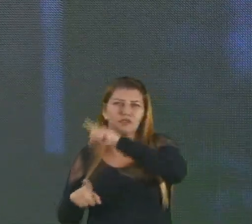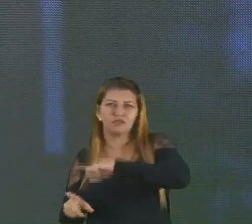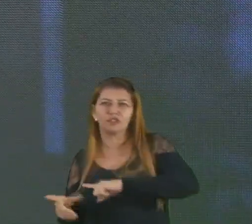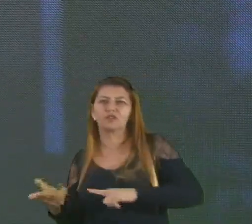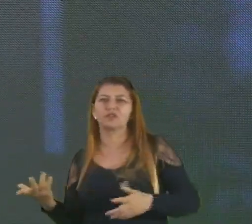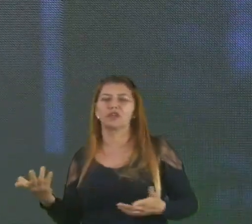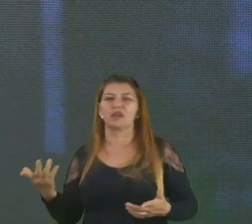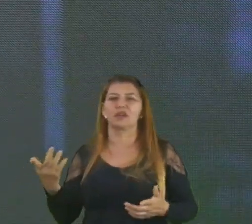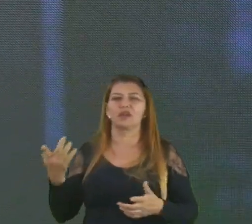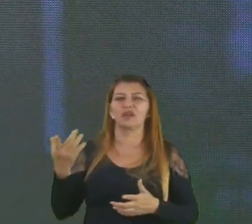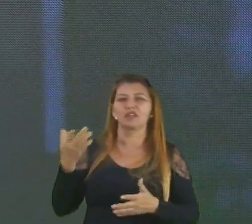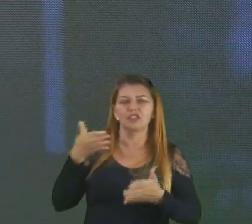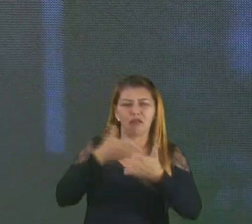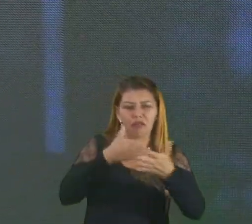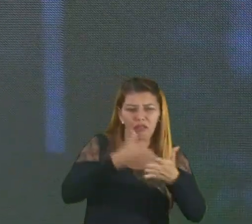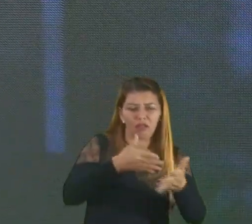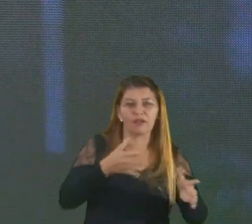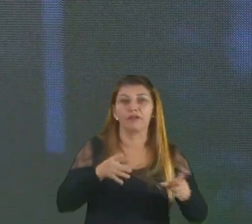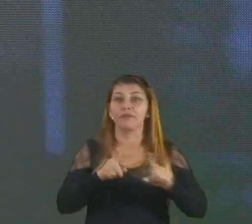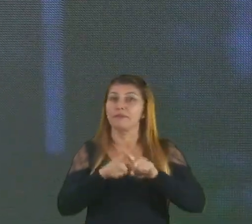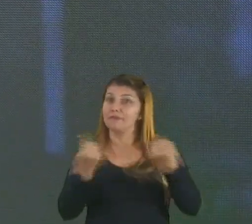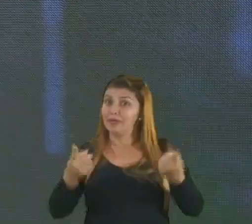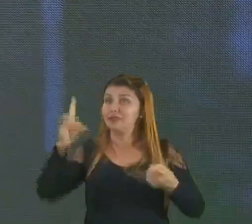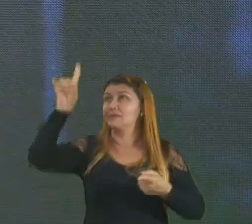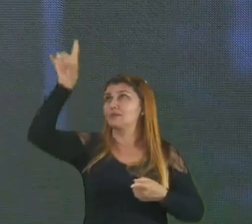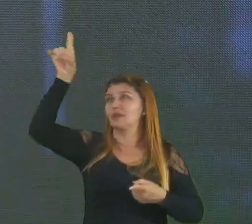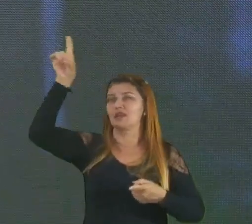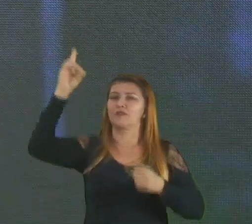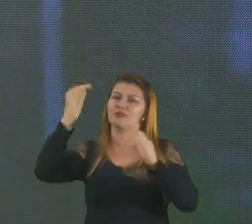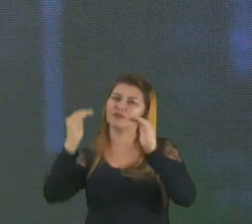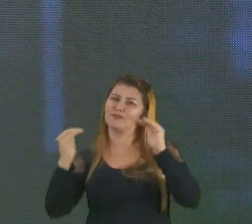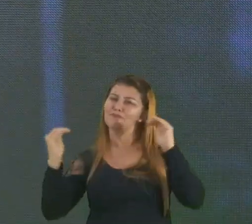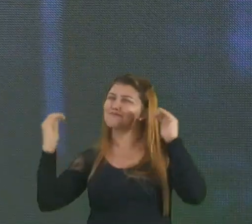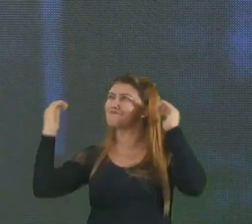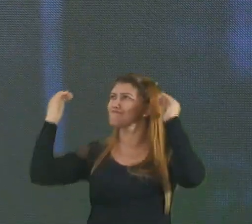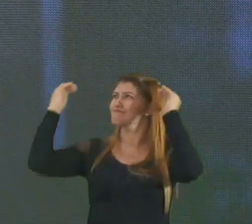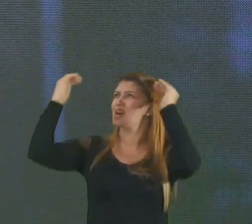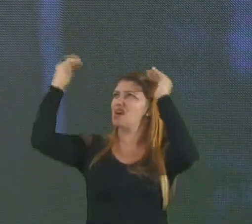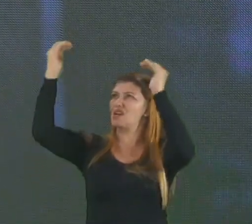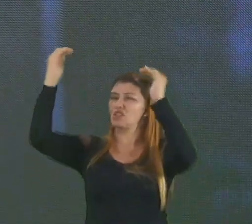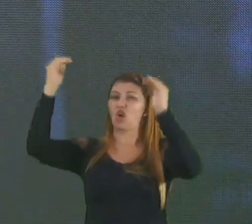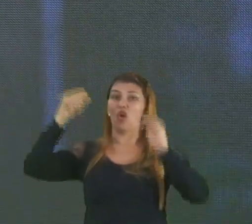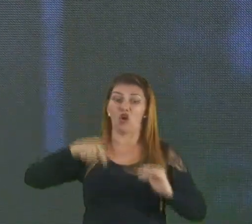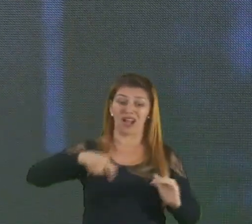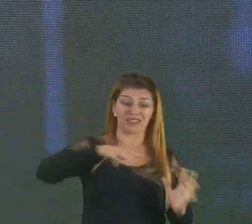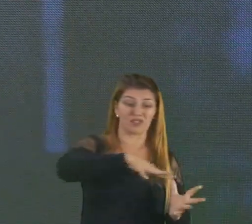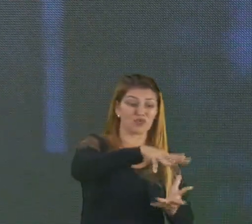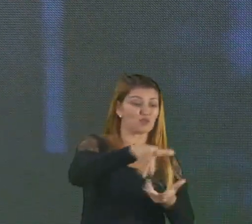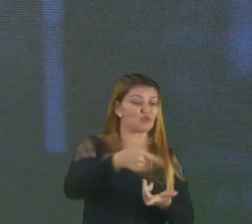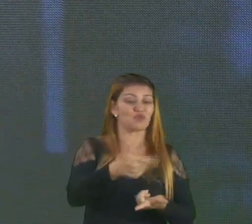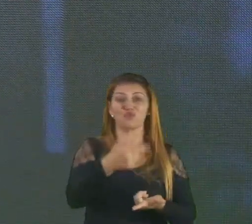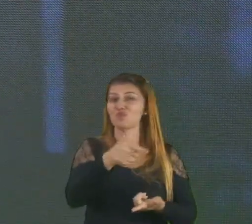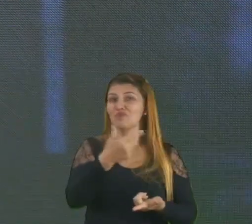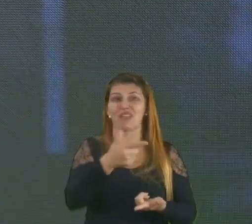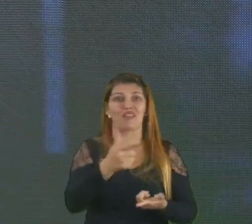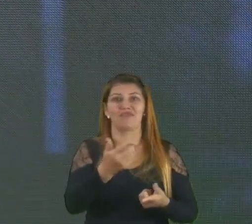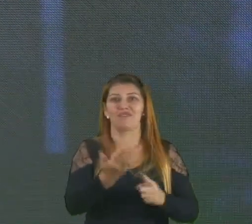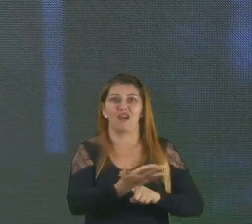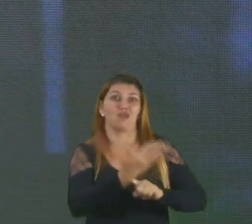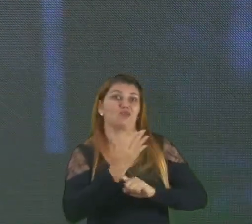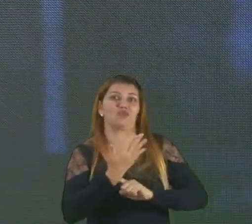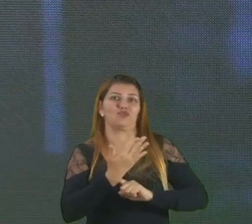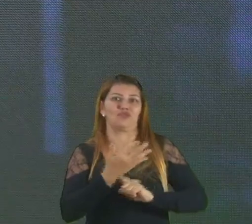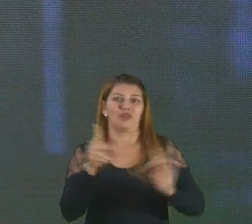circunstâncias difíceis, mas maior é o que está conosco do que aquele que está no mundo. Dependa do